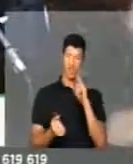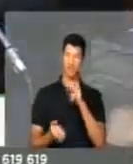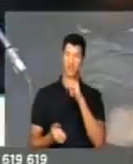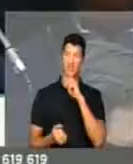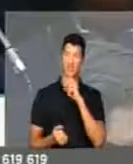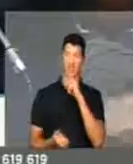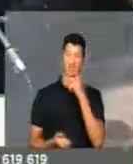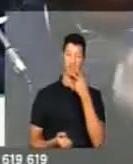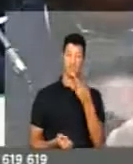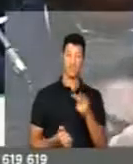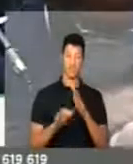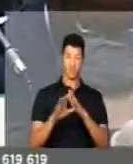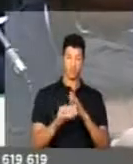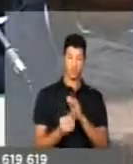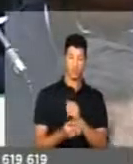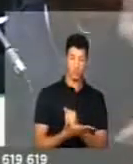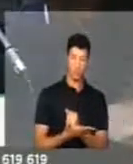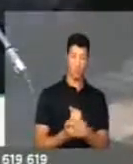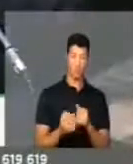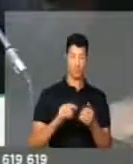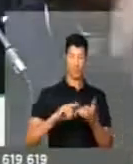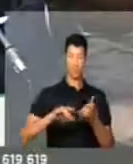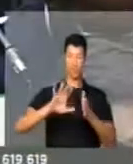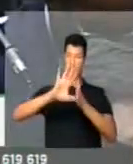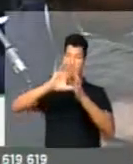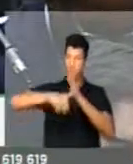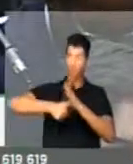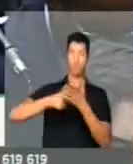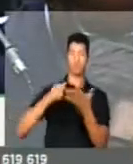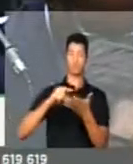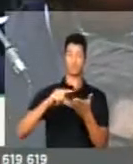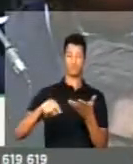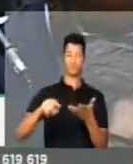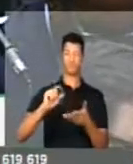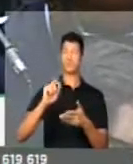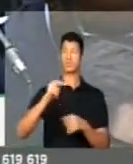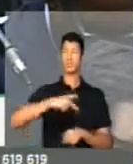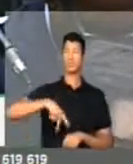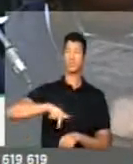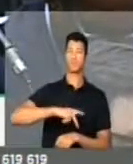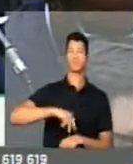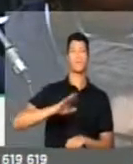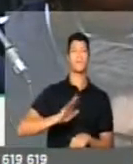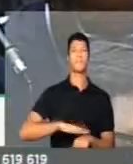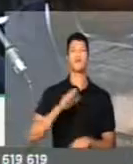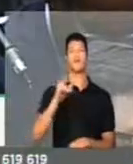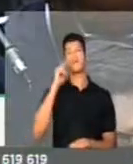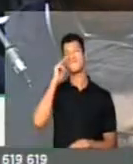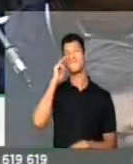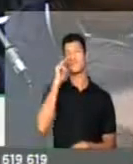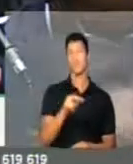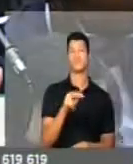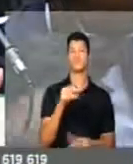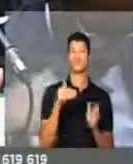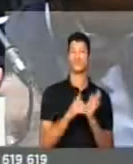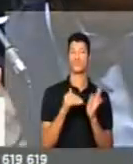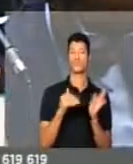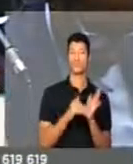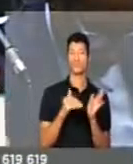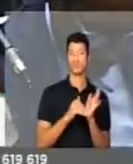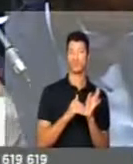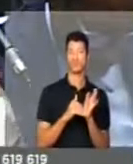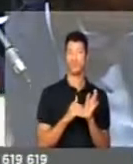falar corrupção, roubalheira, que foi o que esse país mais viu nos últimos